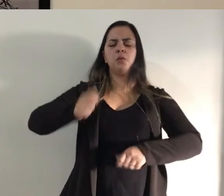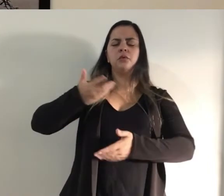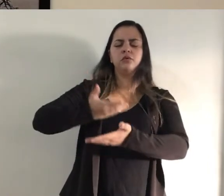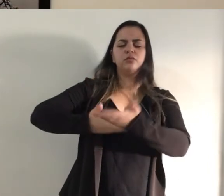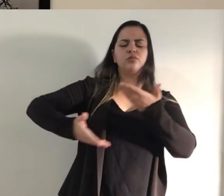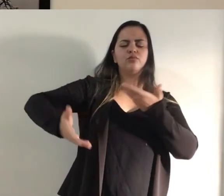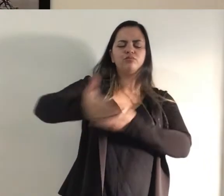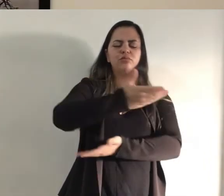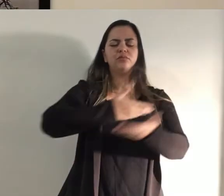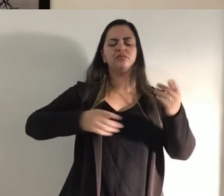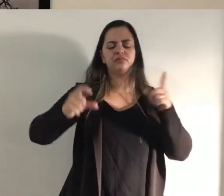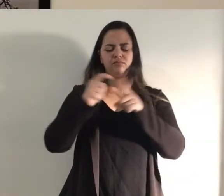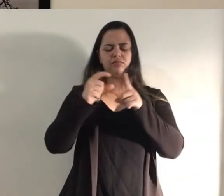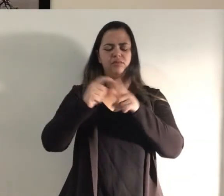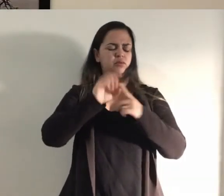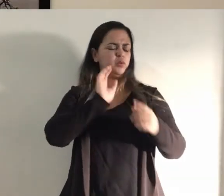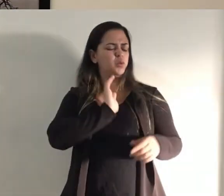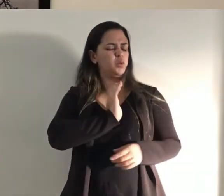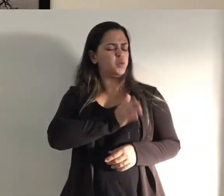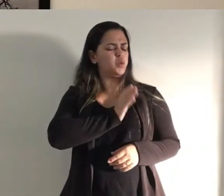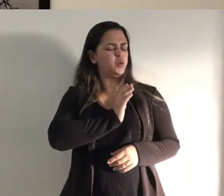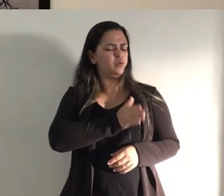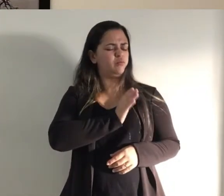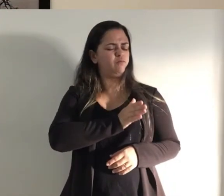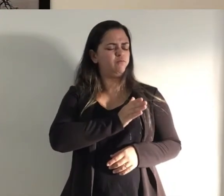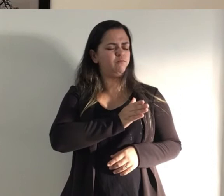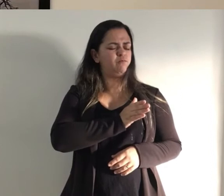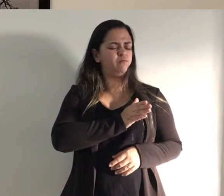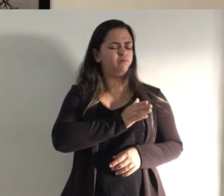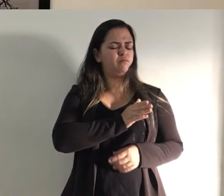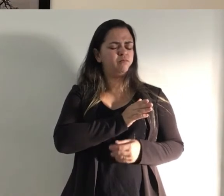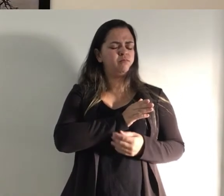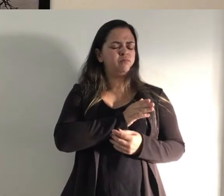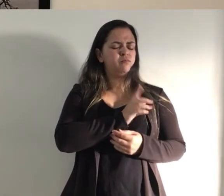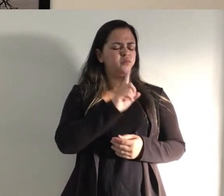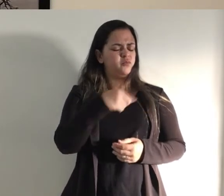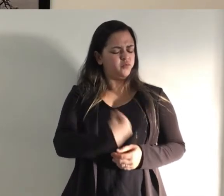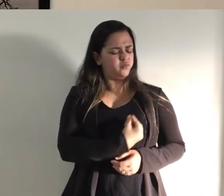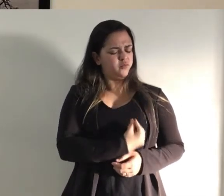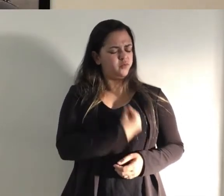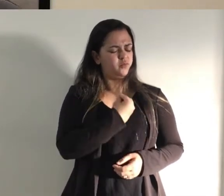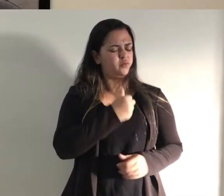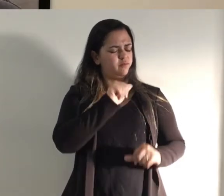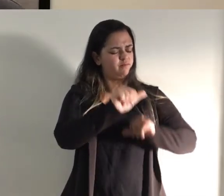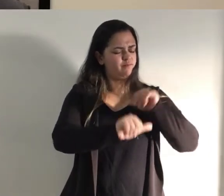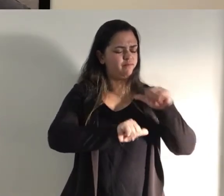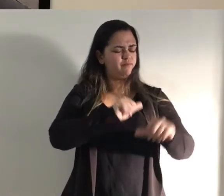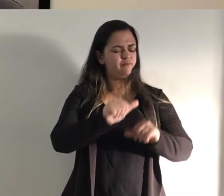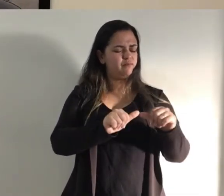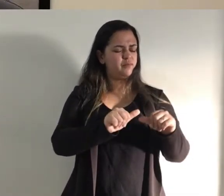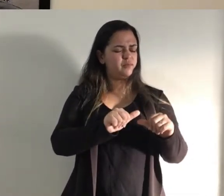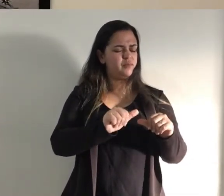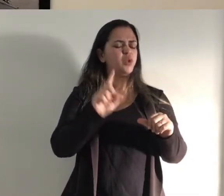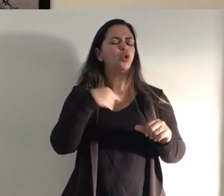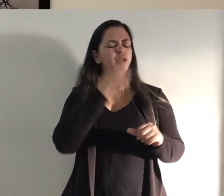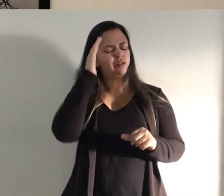palavra chegue aos nossos corações e que nossas vidas sejam transformadas, ó Deus, por entendermos que o Senhor está vivo e o